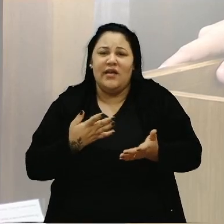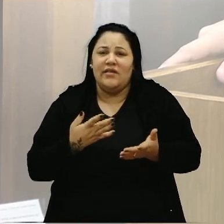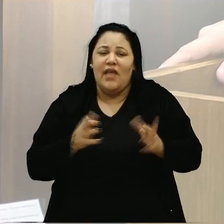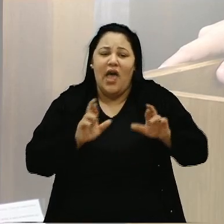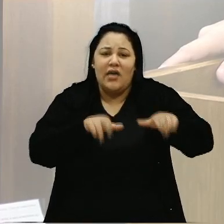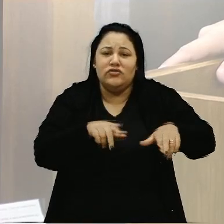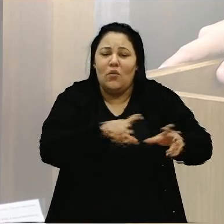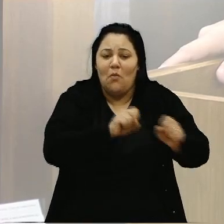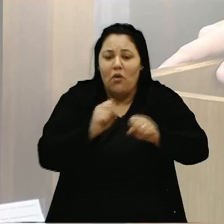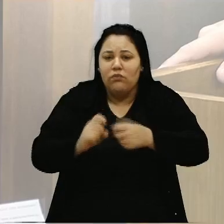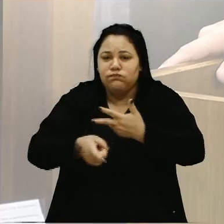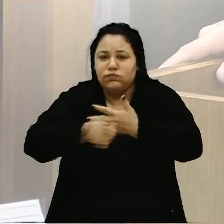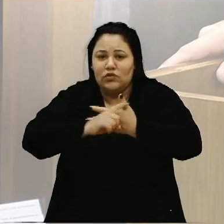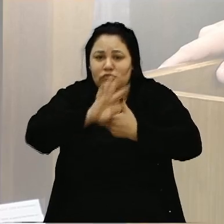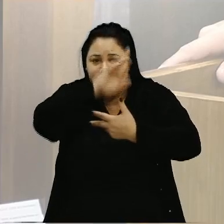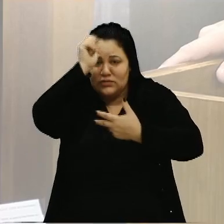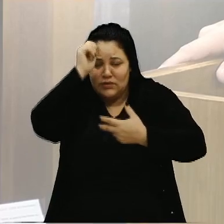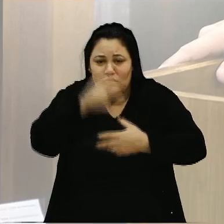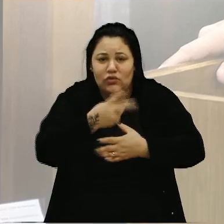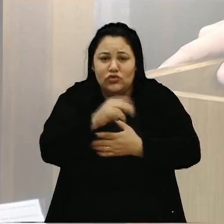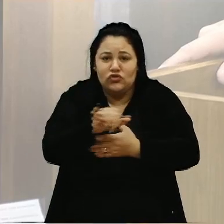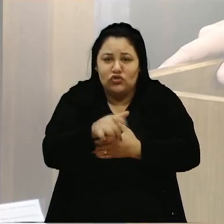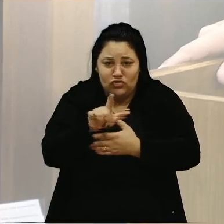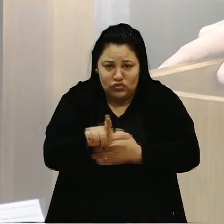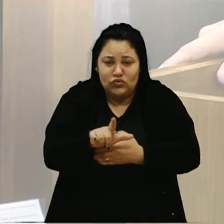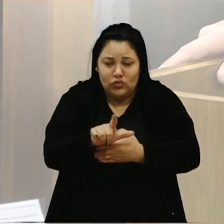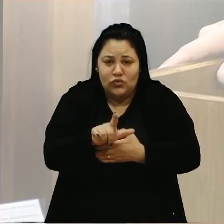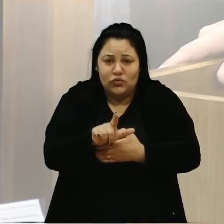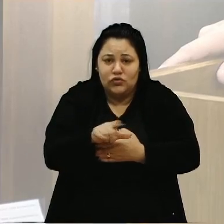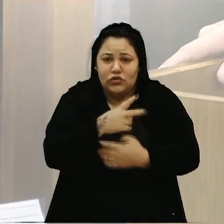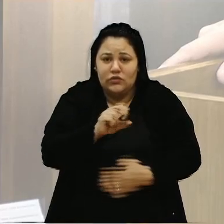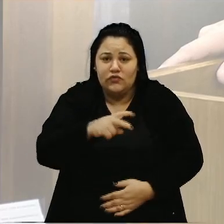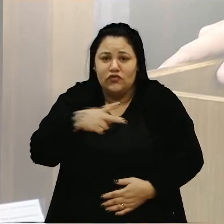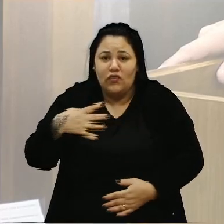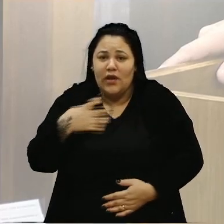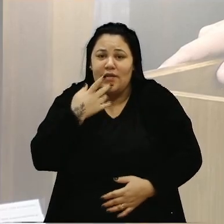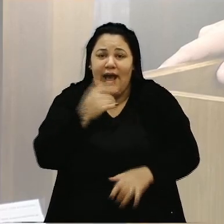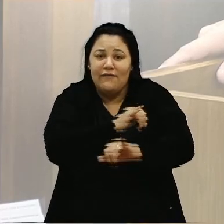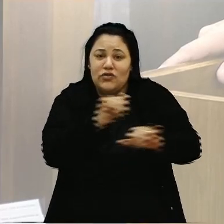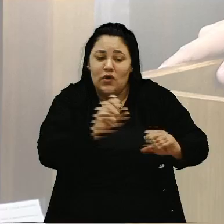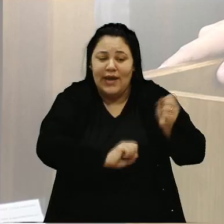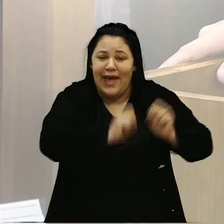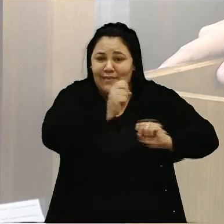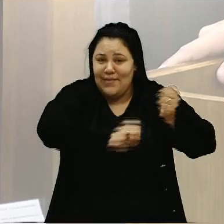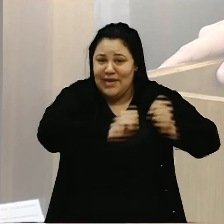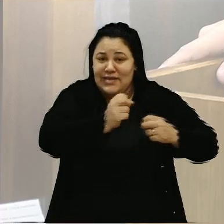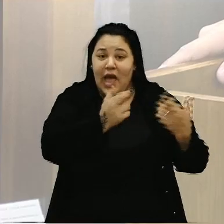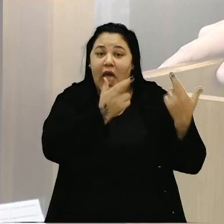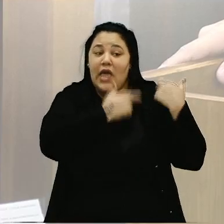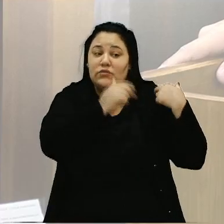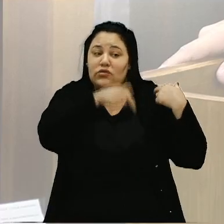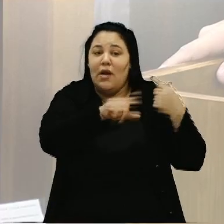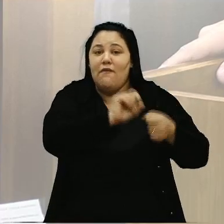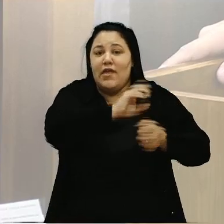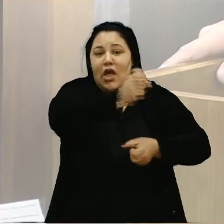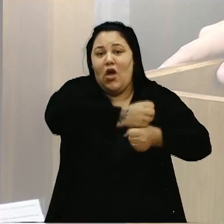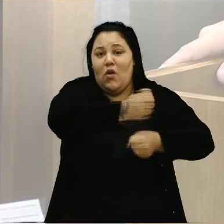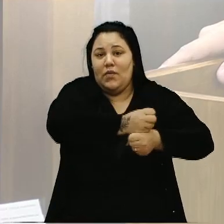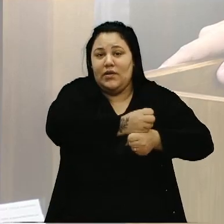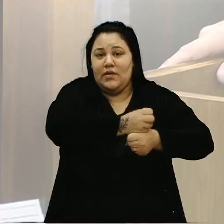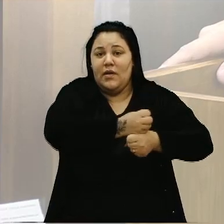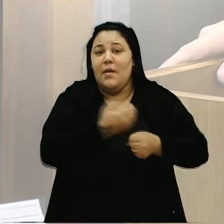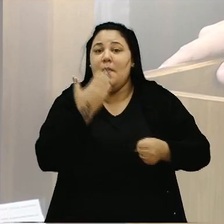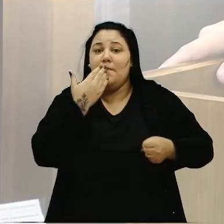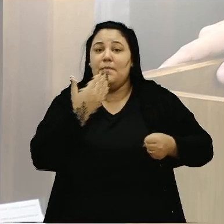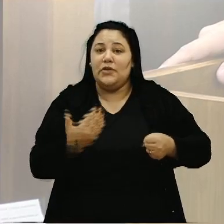Poder Executivo Municipal, em 2 de julho de 2024, anunciou que a empresa responsável pela execução da obra